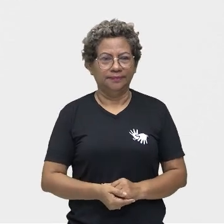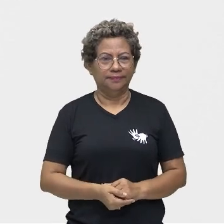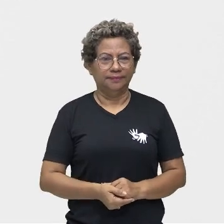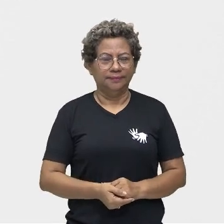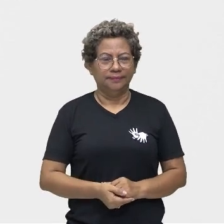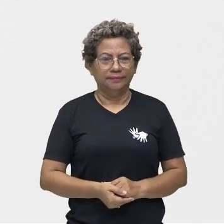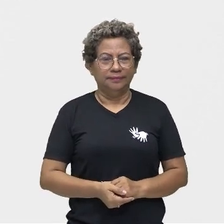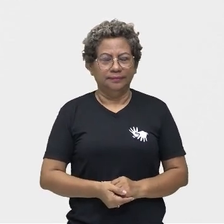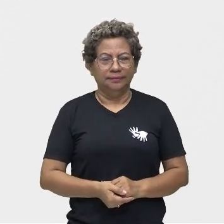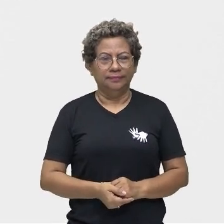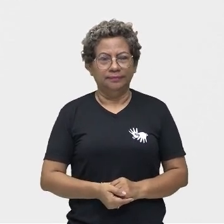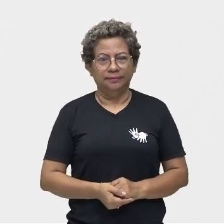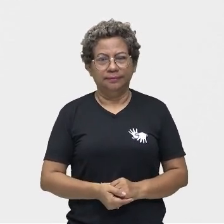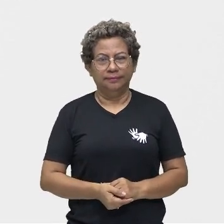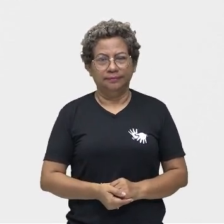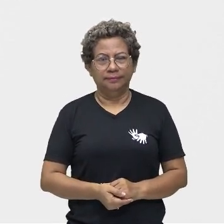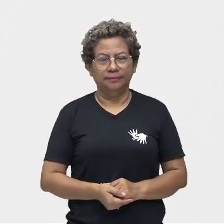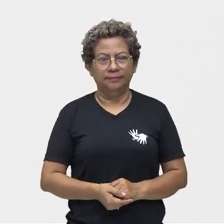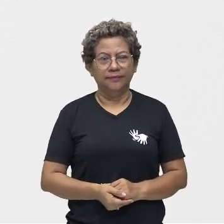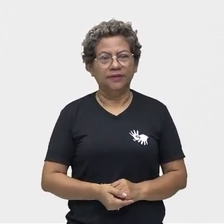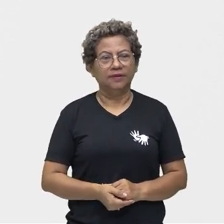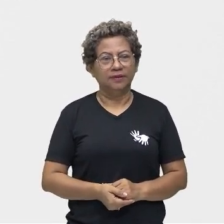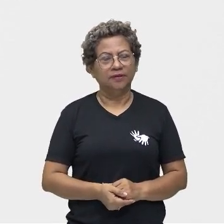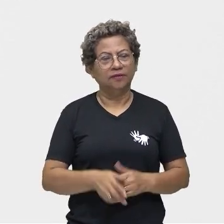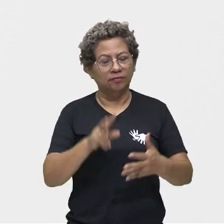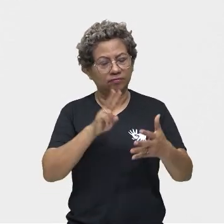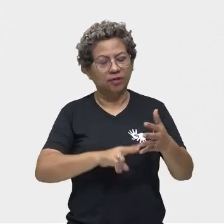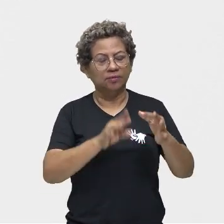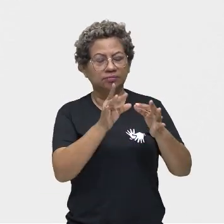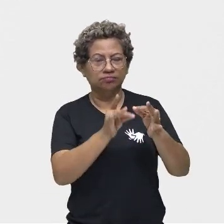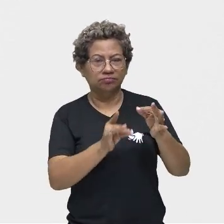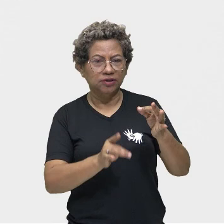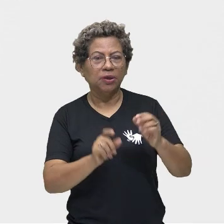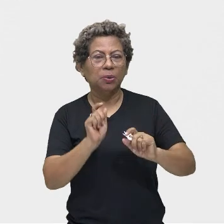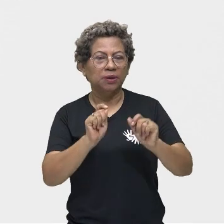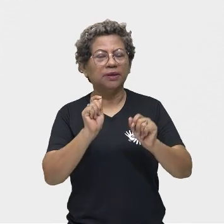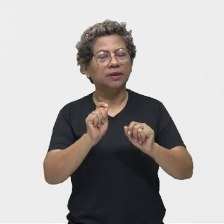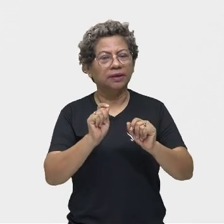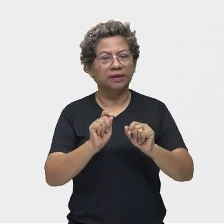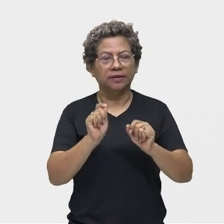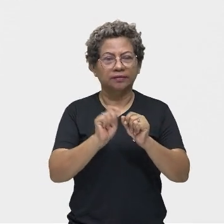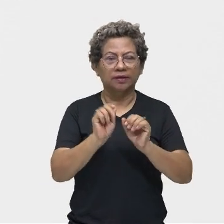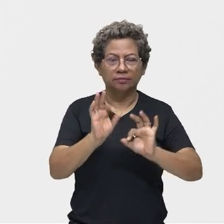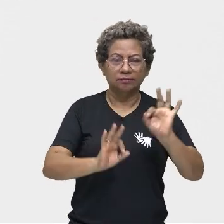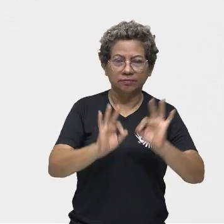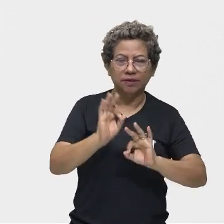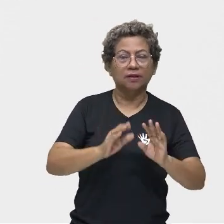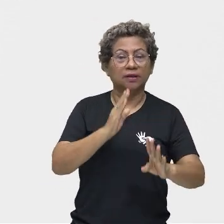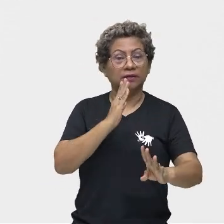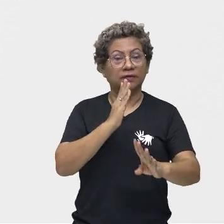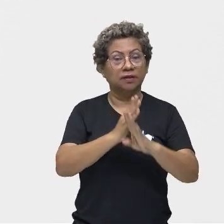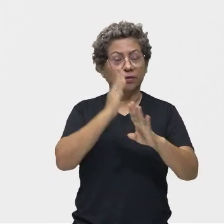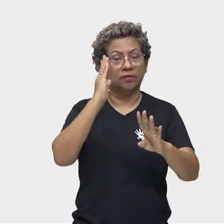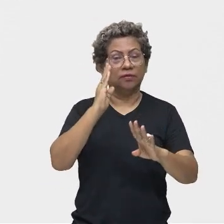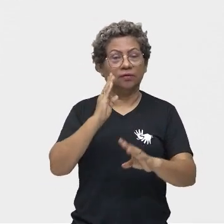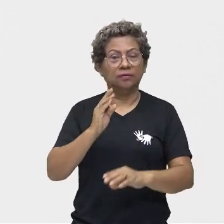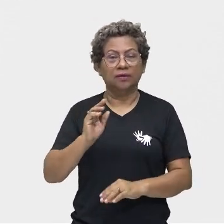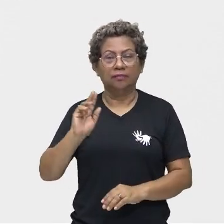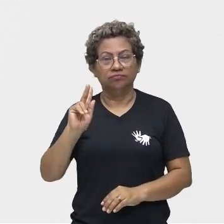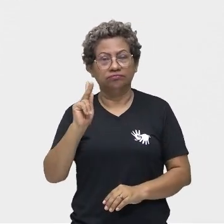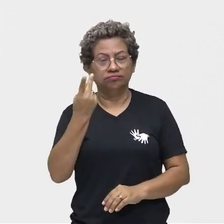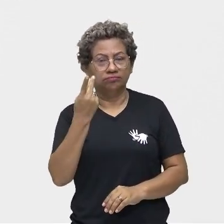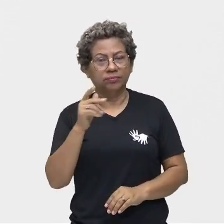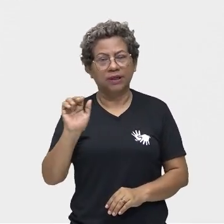Então, vem o nosso comentário. O que devemos fazer primeiro? Devemos encontrar primeiro o valor da hipotenusa A. Para